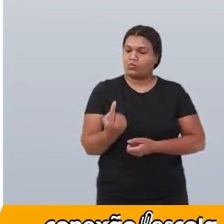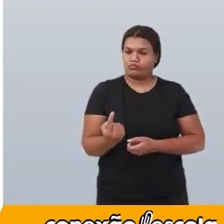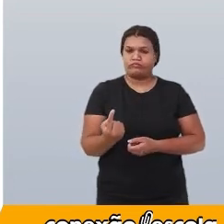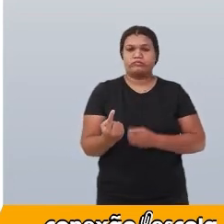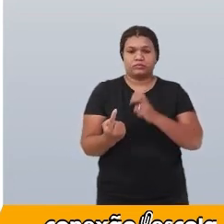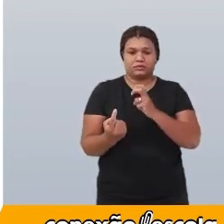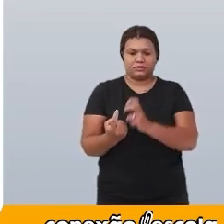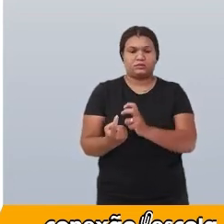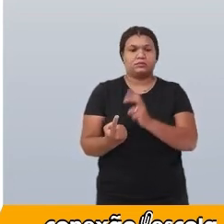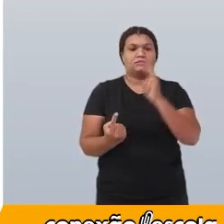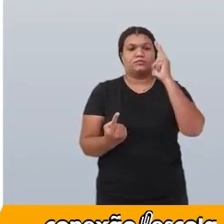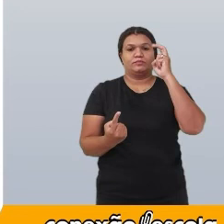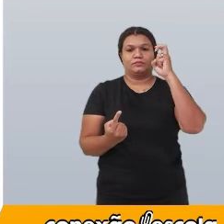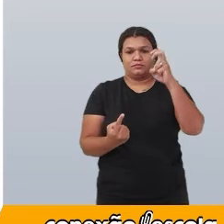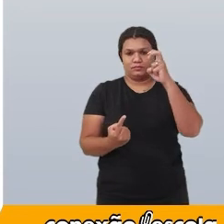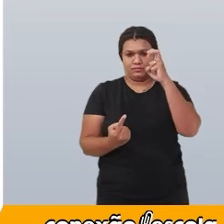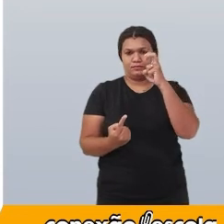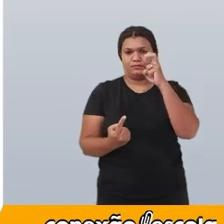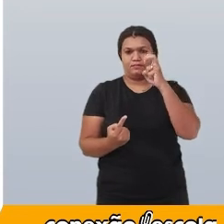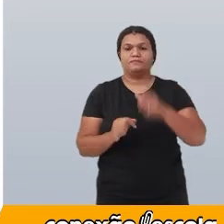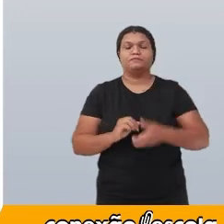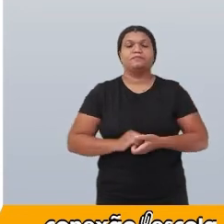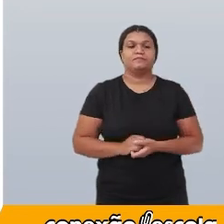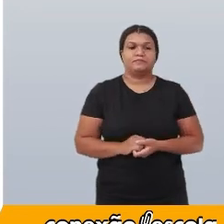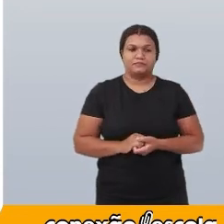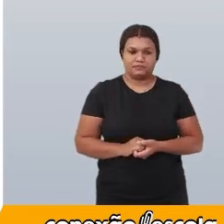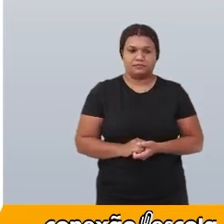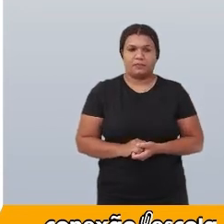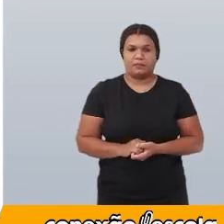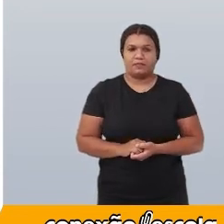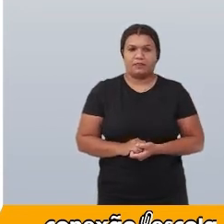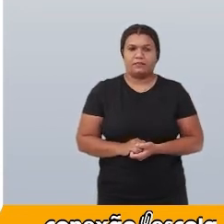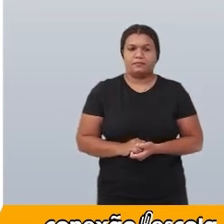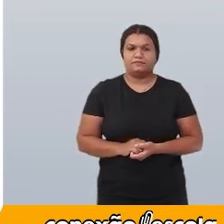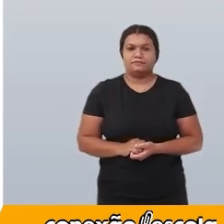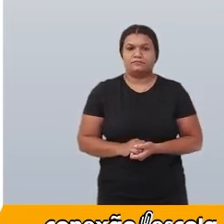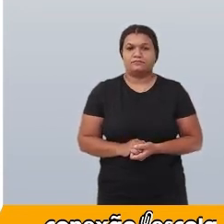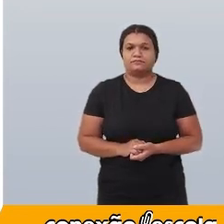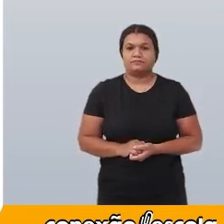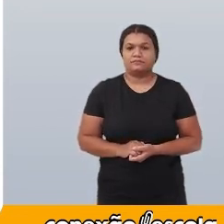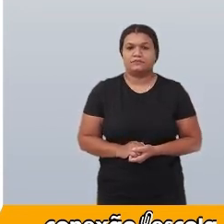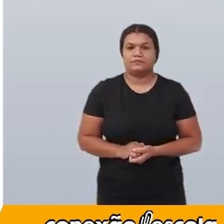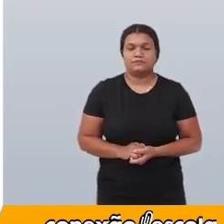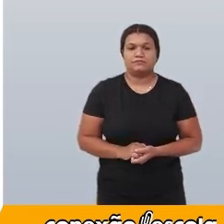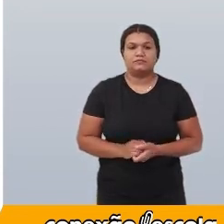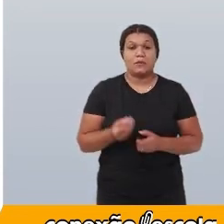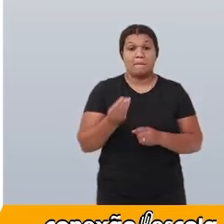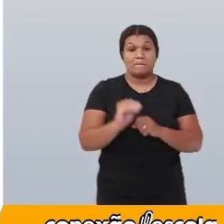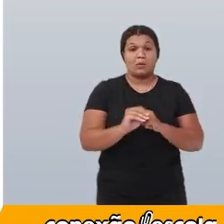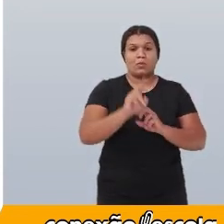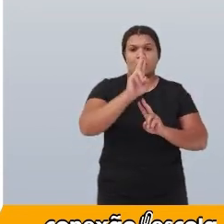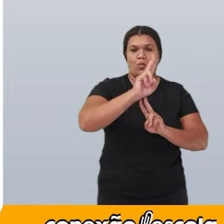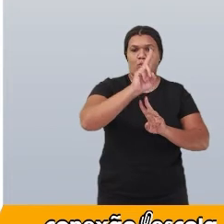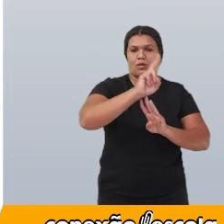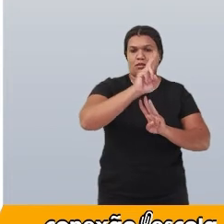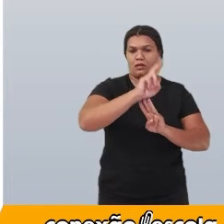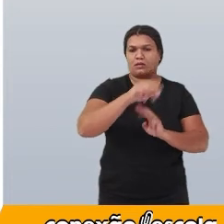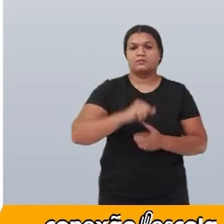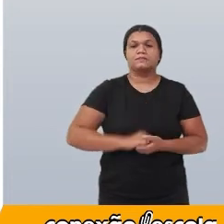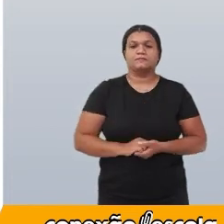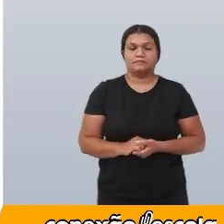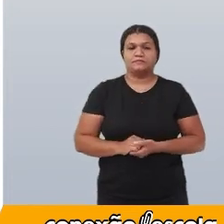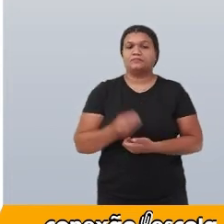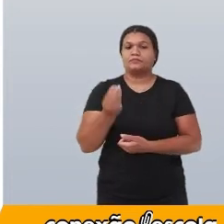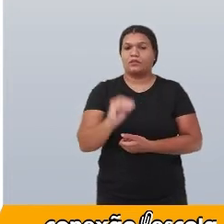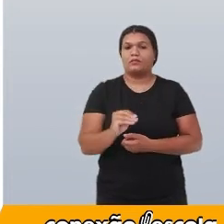o 1 da casa dos décimos e sobe o 5 da casa da unidade.